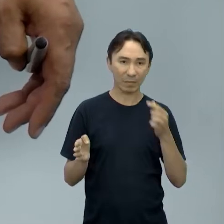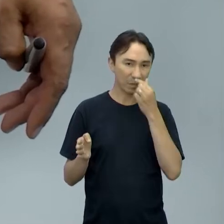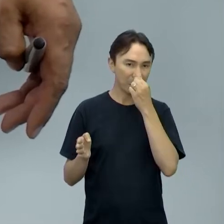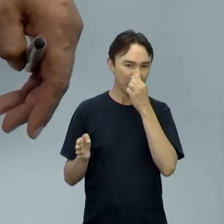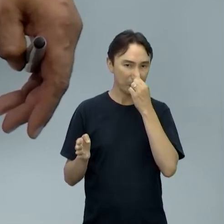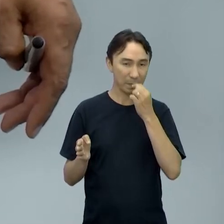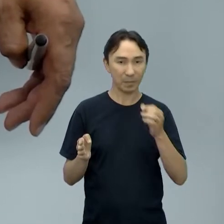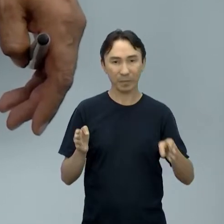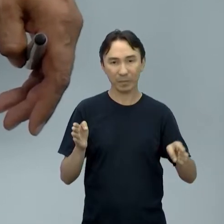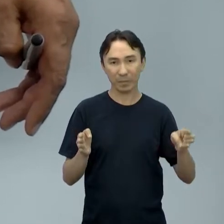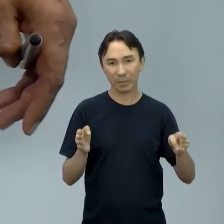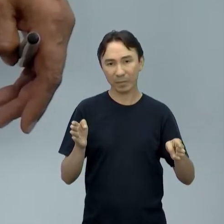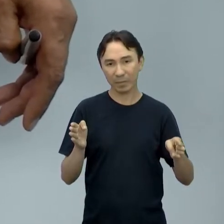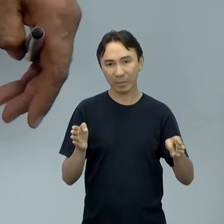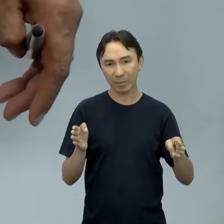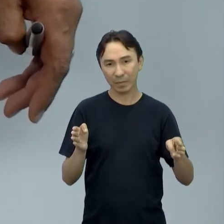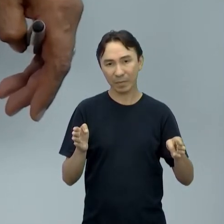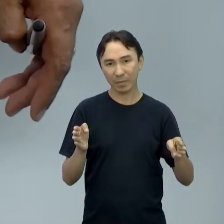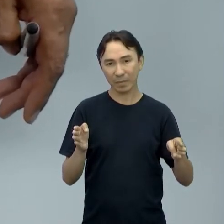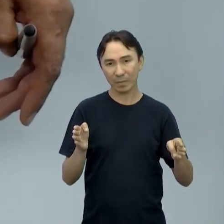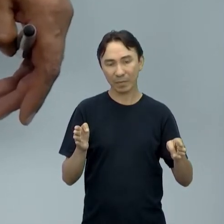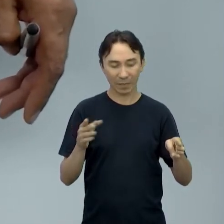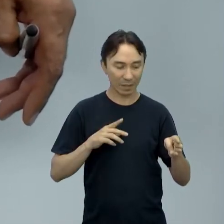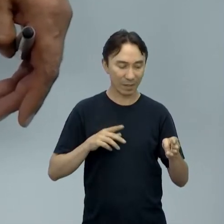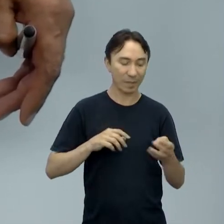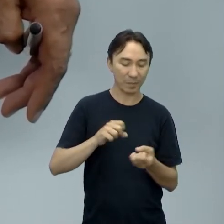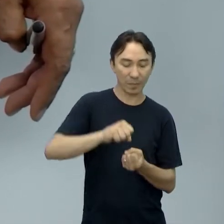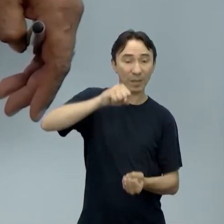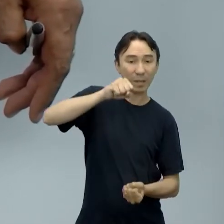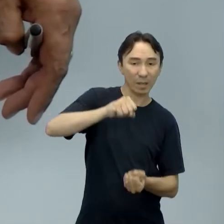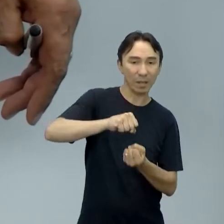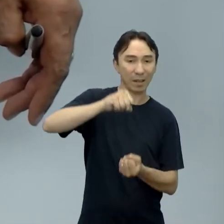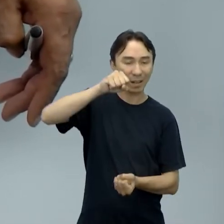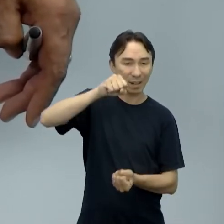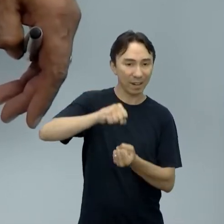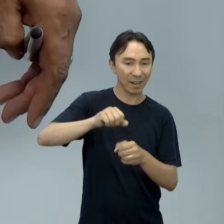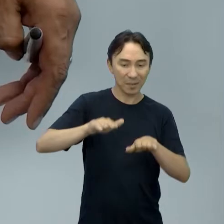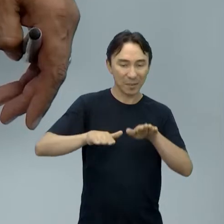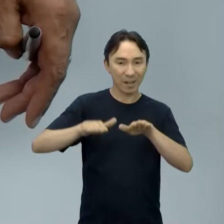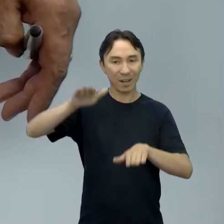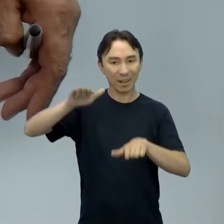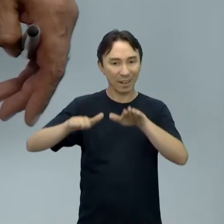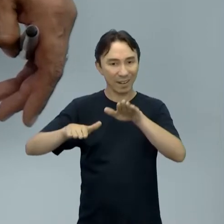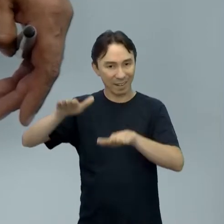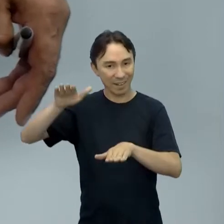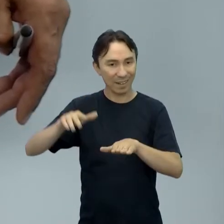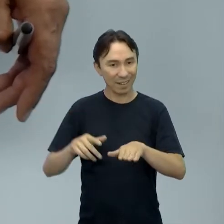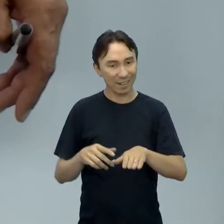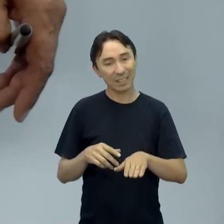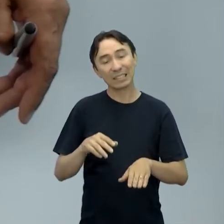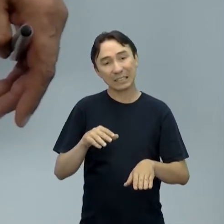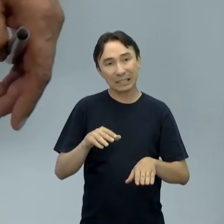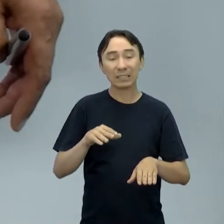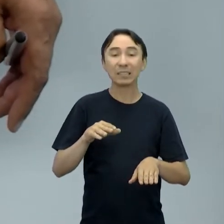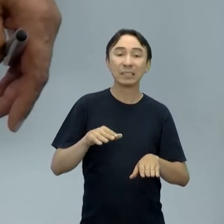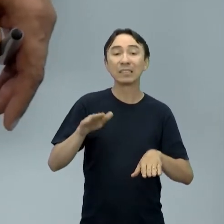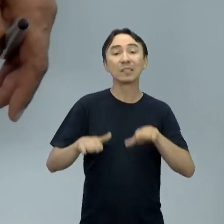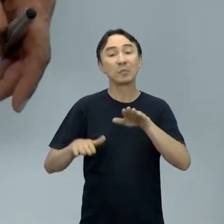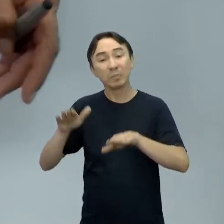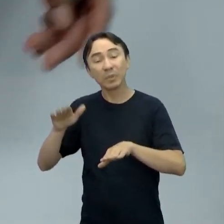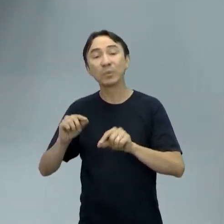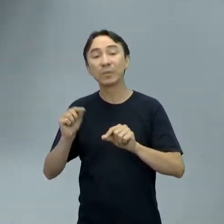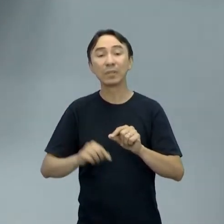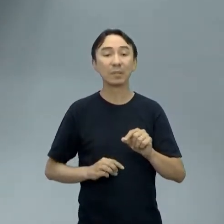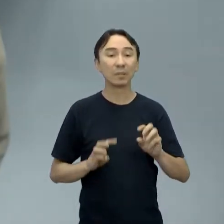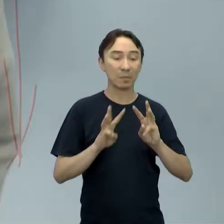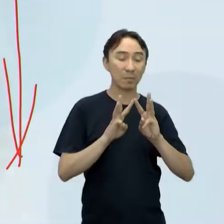de oscilação desse sisteminha com massa mola, já depende do quê? Depende da massa que eu ponho aqui dentro,